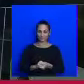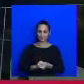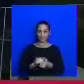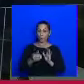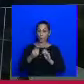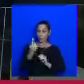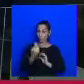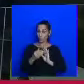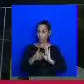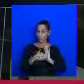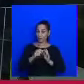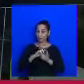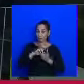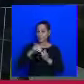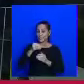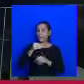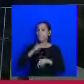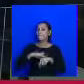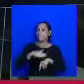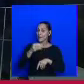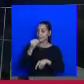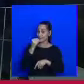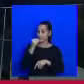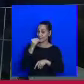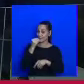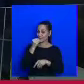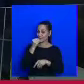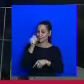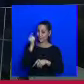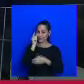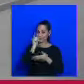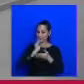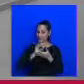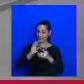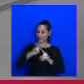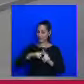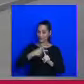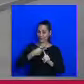Com uma aposta, você tem muito mais chances de ganhar na Dupla Cena.